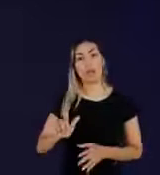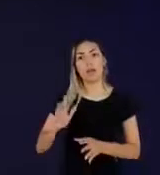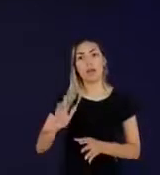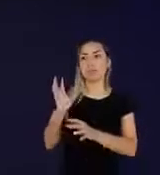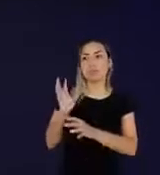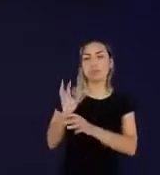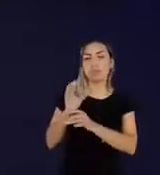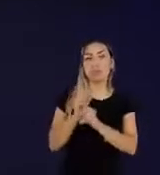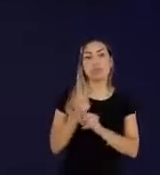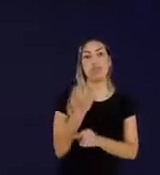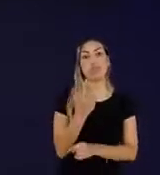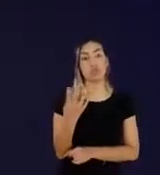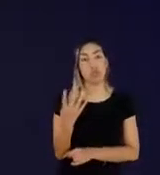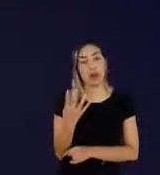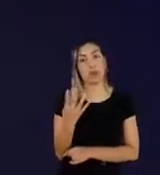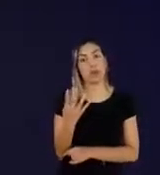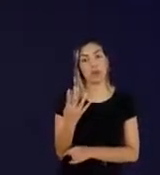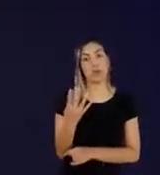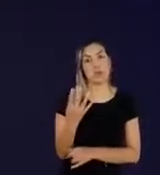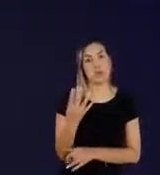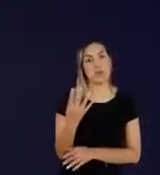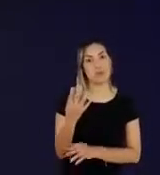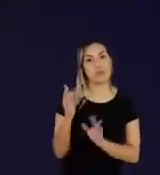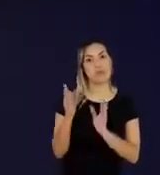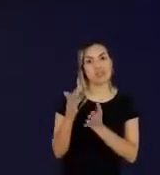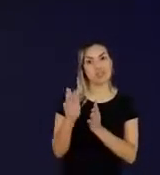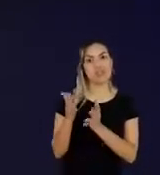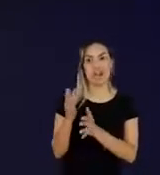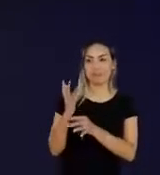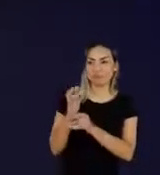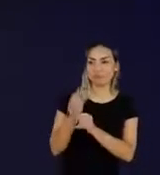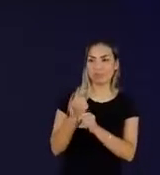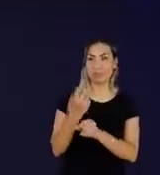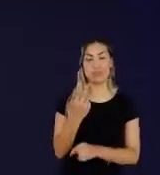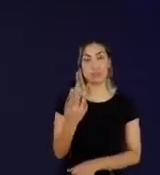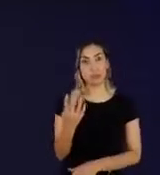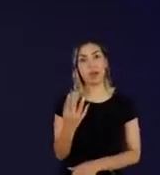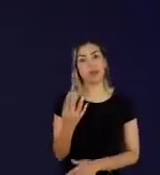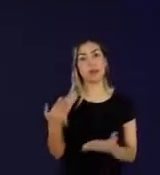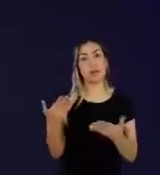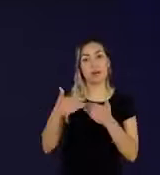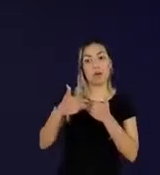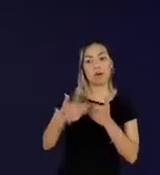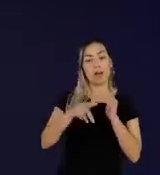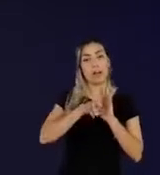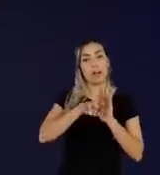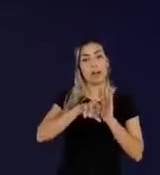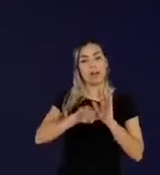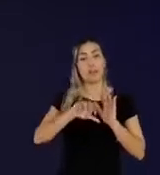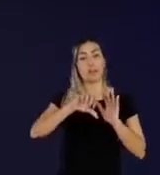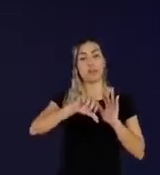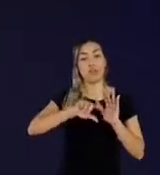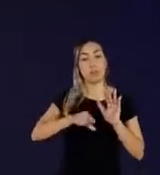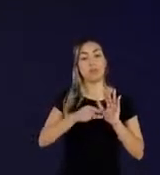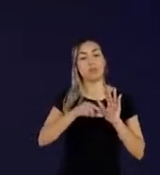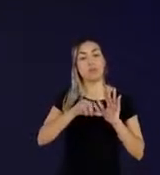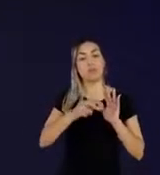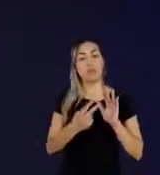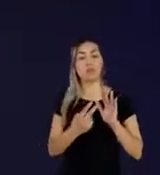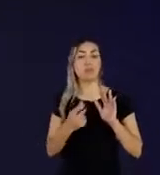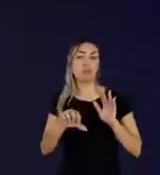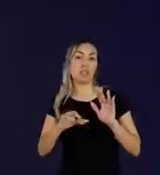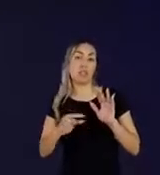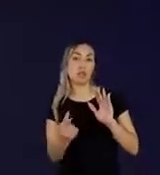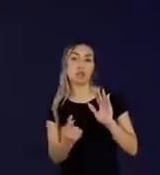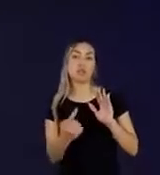E 3 anos após a instituição da ANEEL, foi promulgada a Lei 9.991, que é a lei